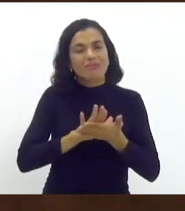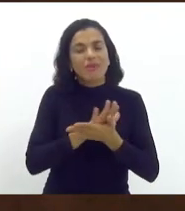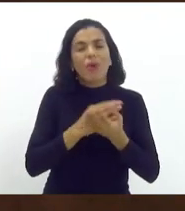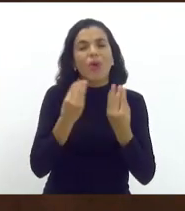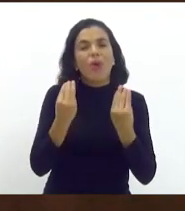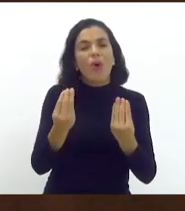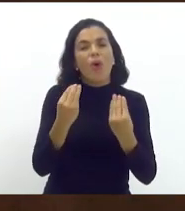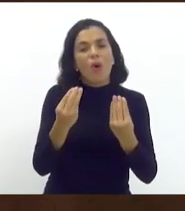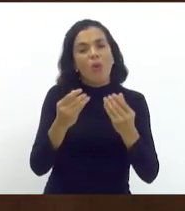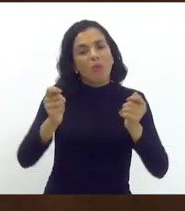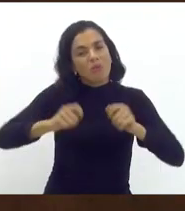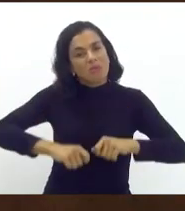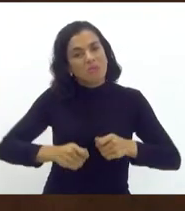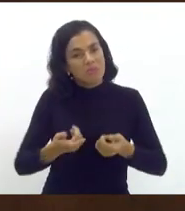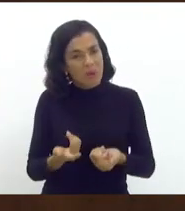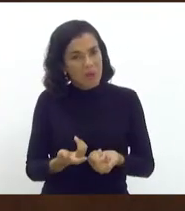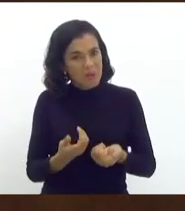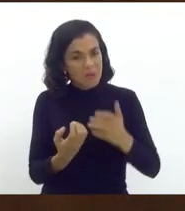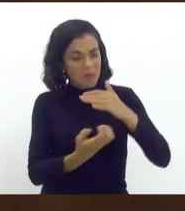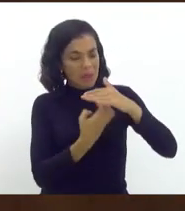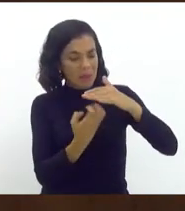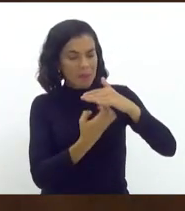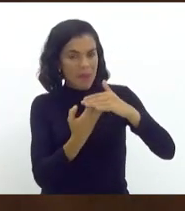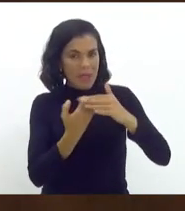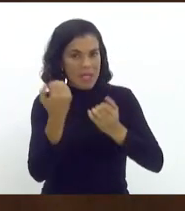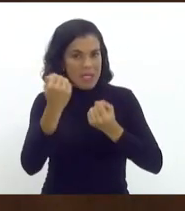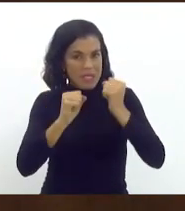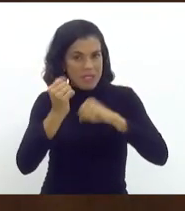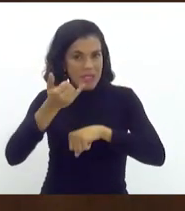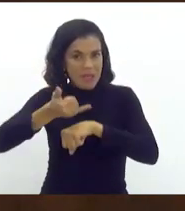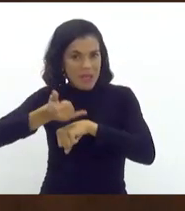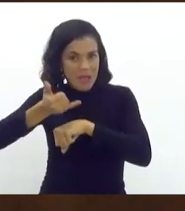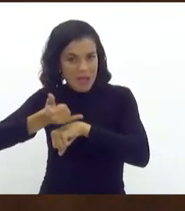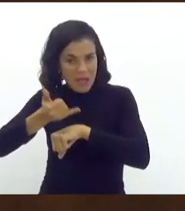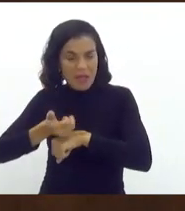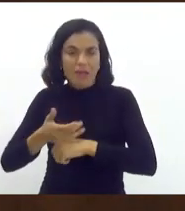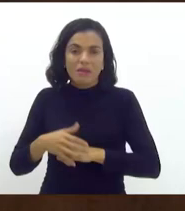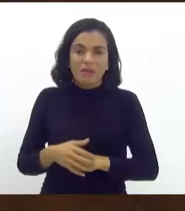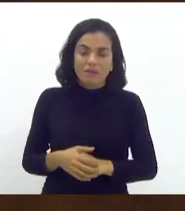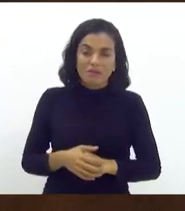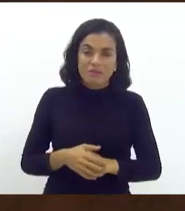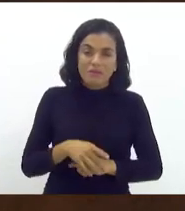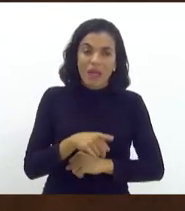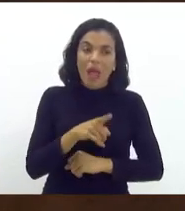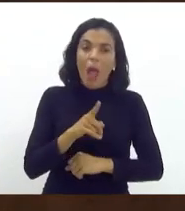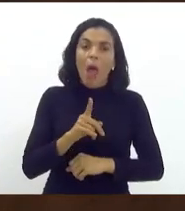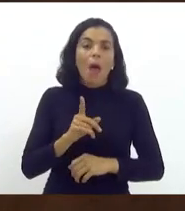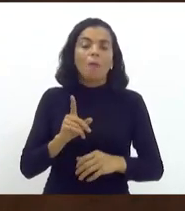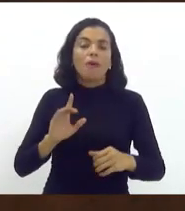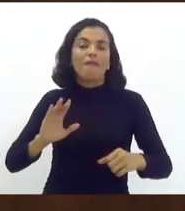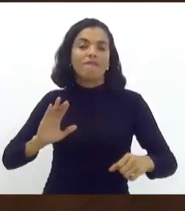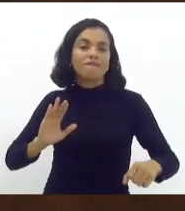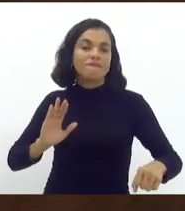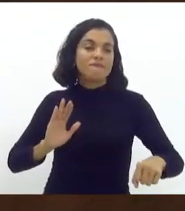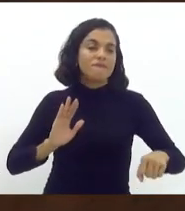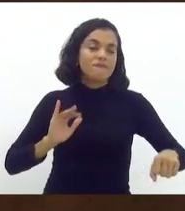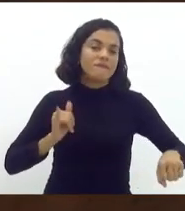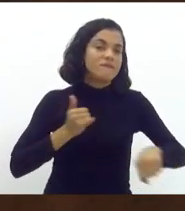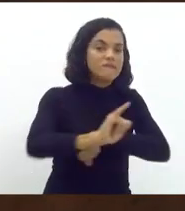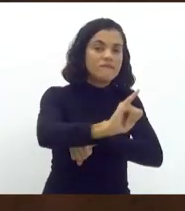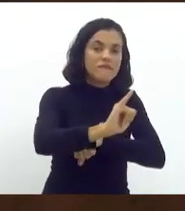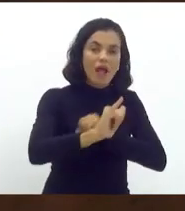como pode uma companhia Siderúrgica na como desse Esporte burlar as leis